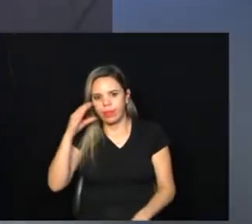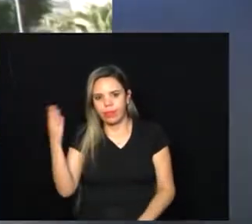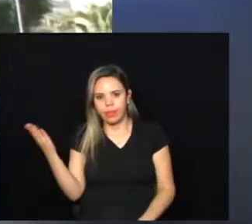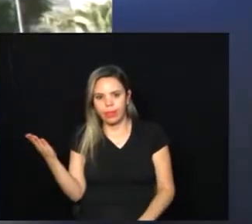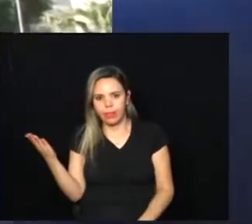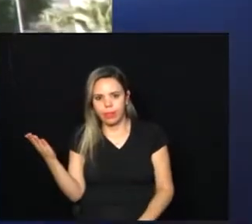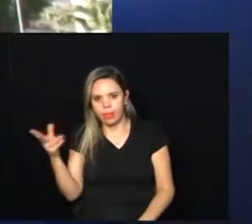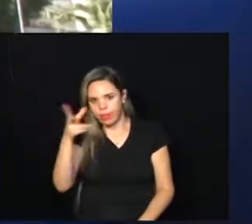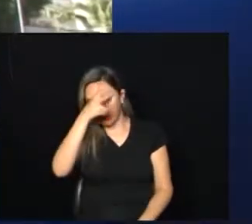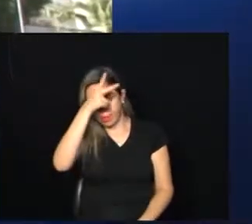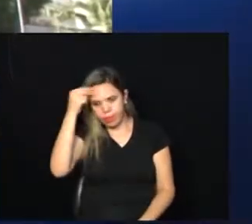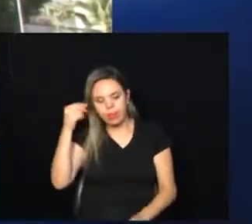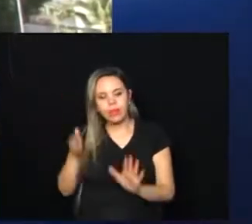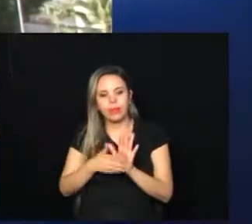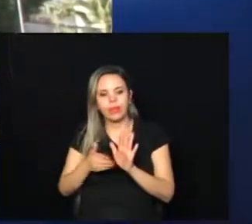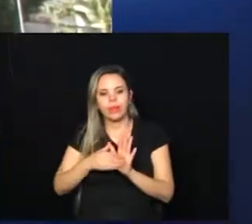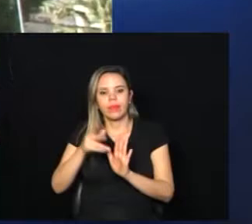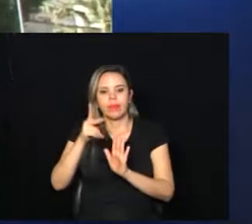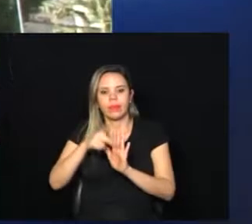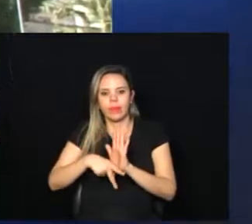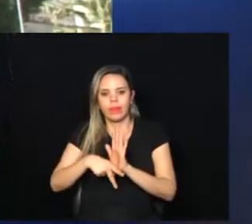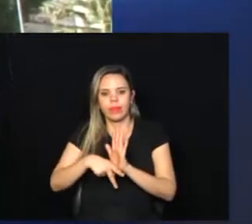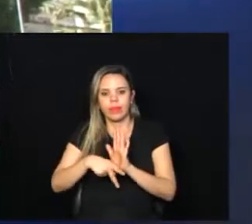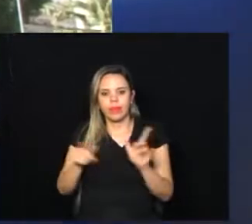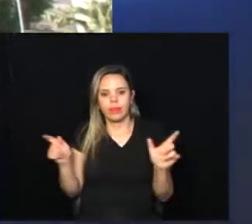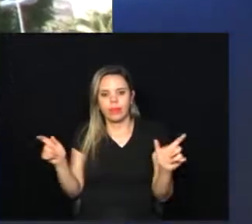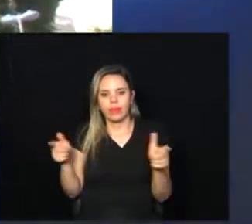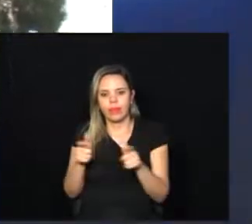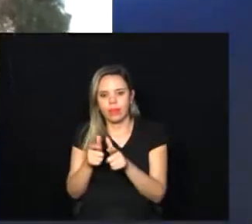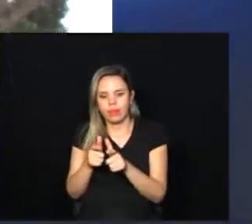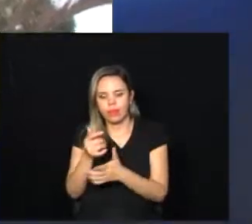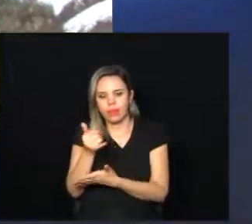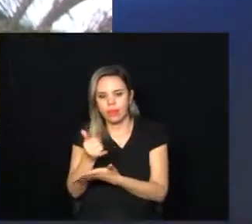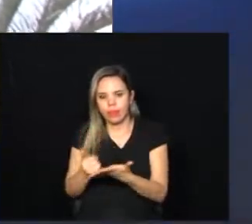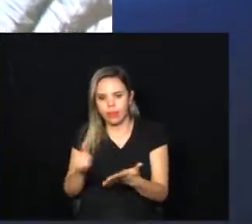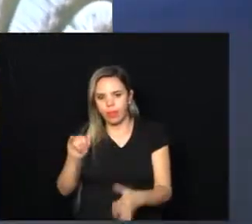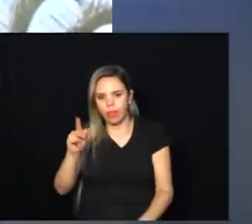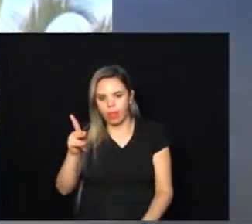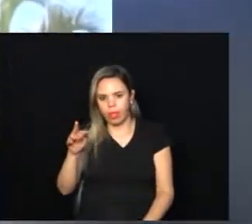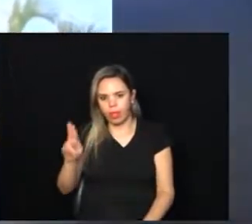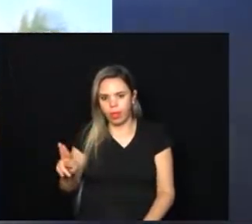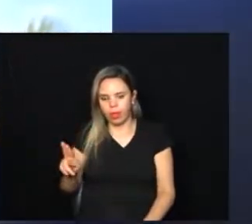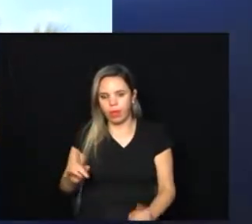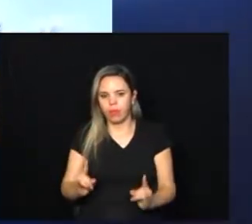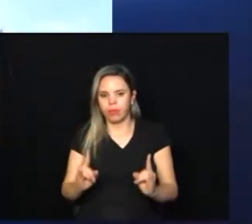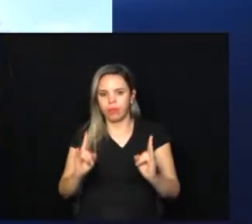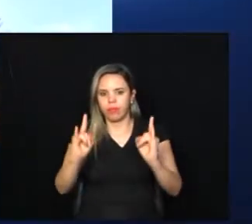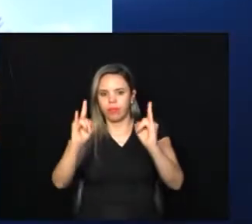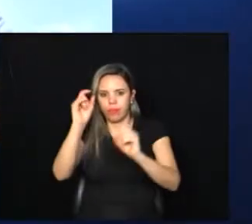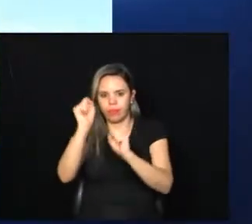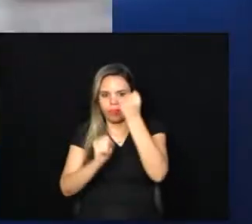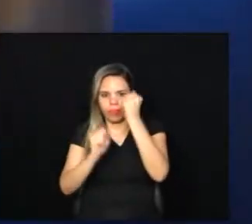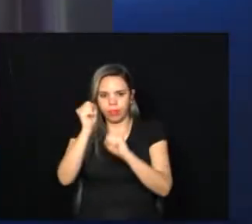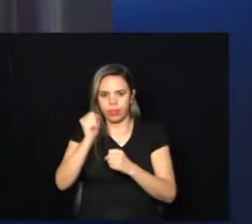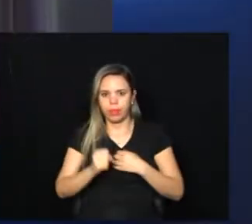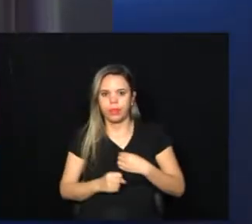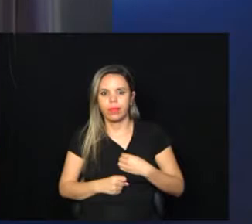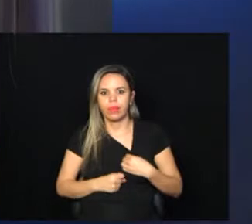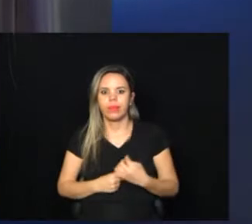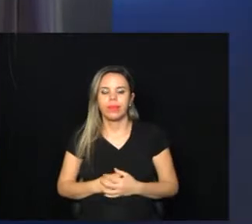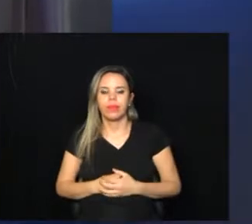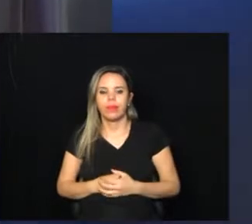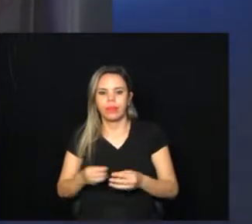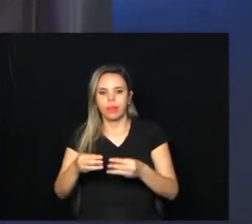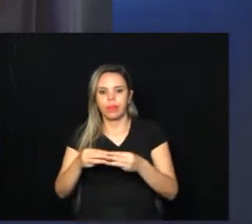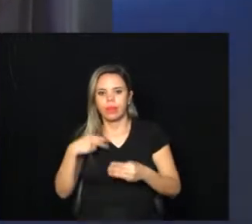Cirilo, Prefeitura propõe projeto com redução de alíquota do IPTU para barracões industriais.